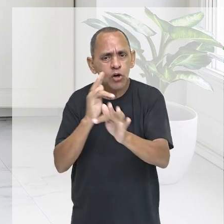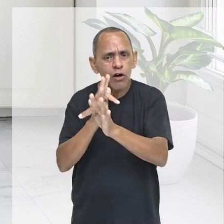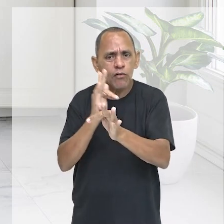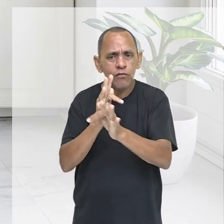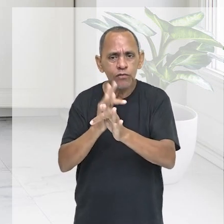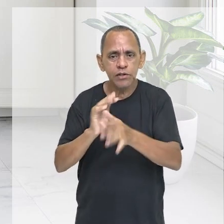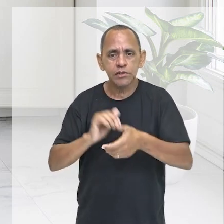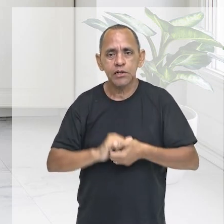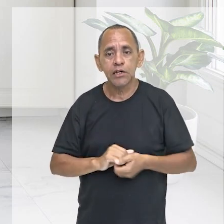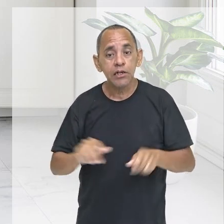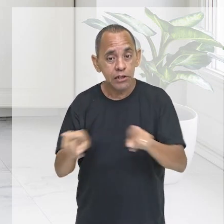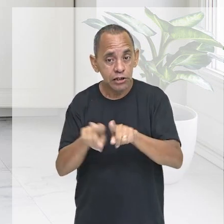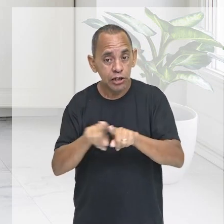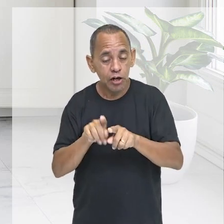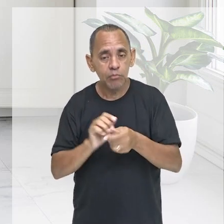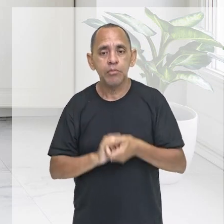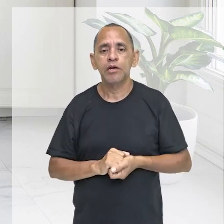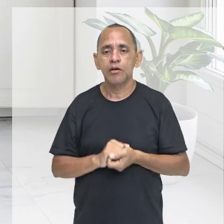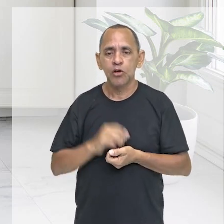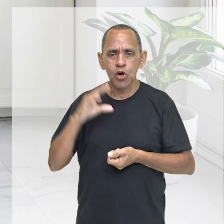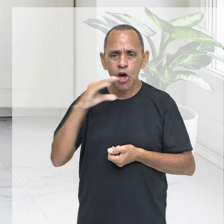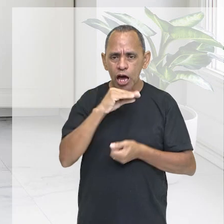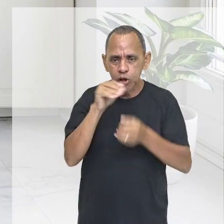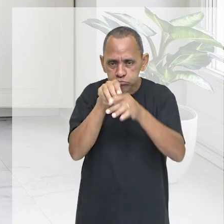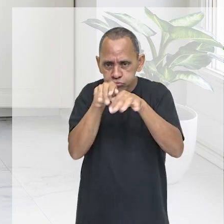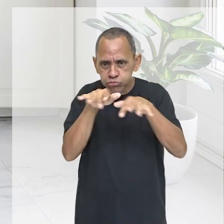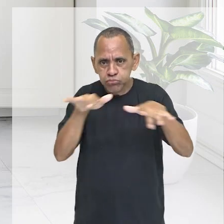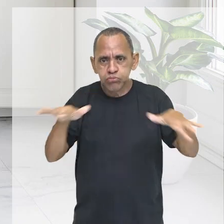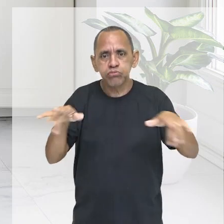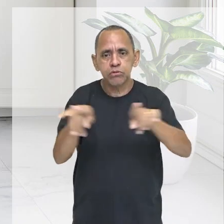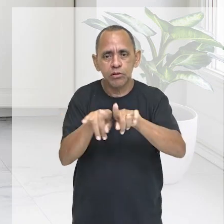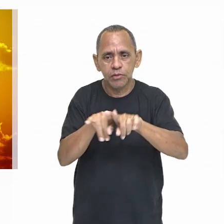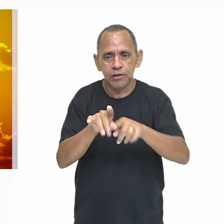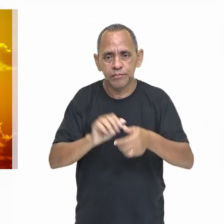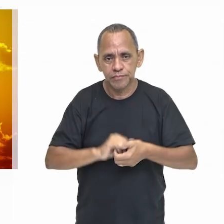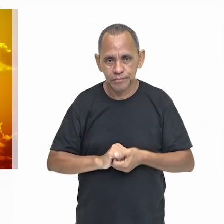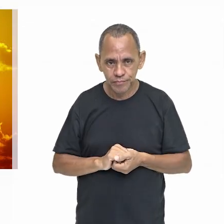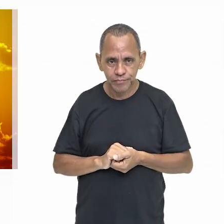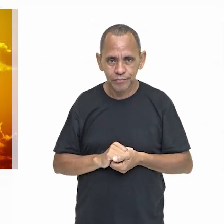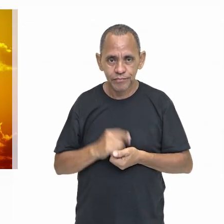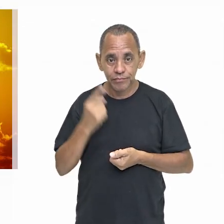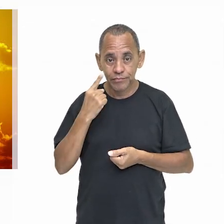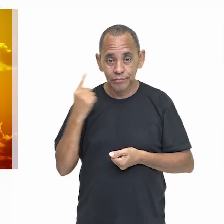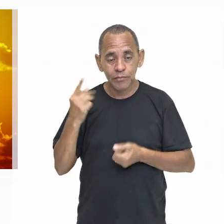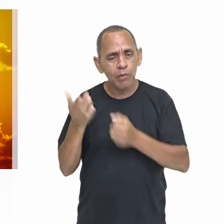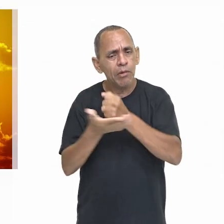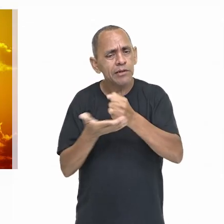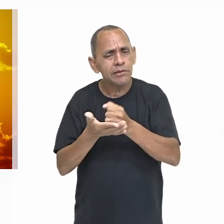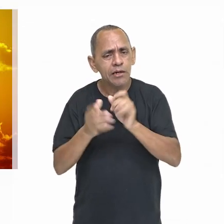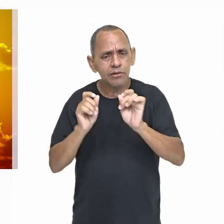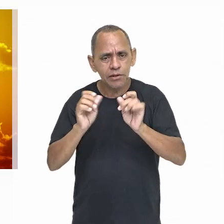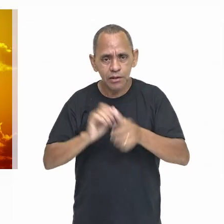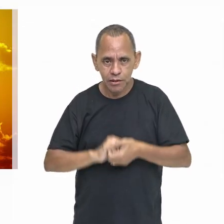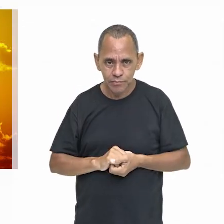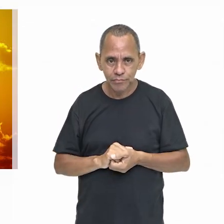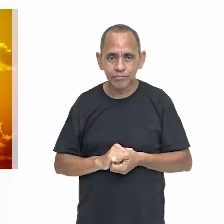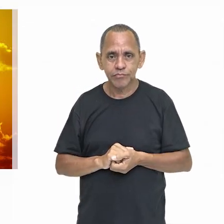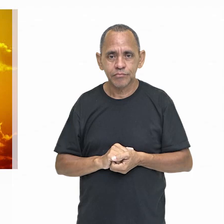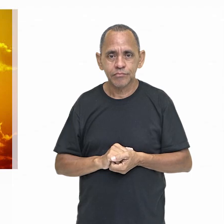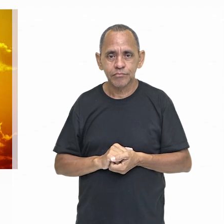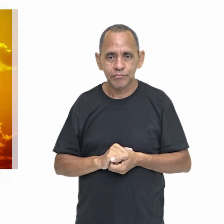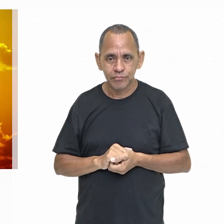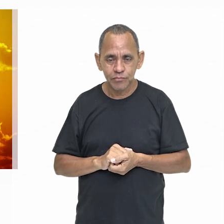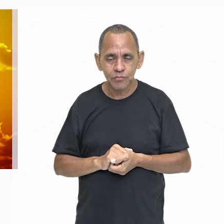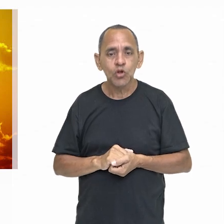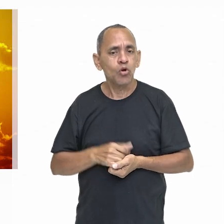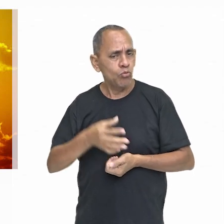física e com a propagação de calor? Muito bem, olha lá. Com base no simples fato